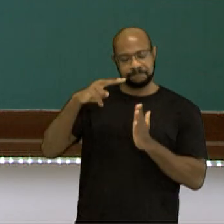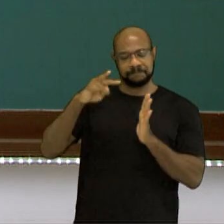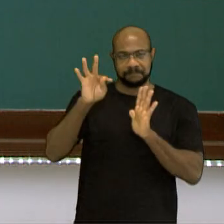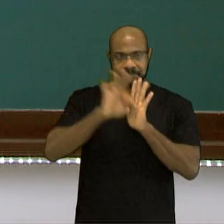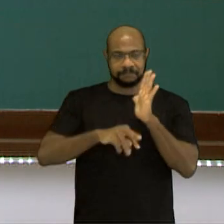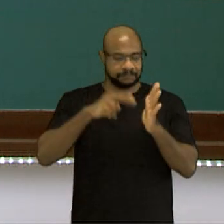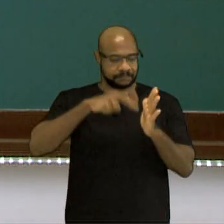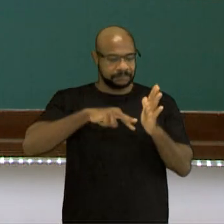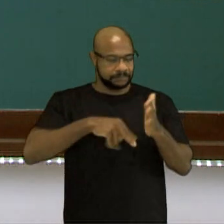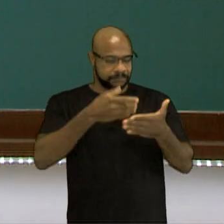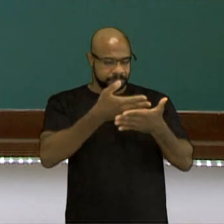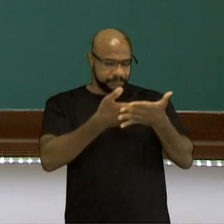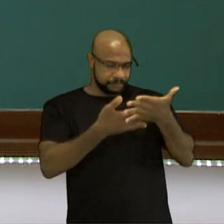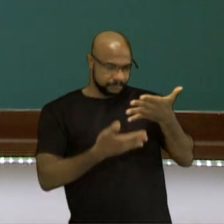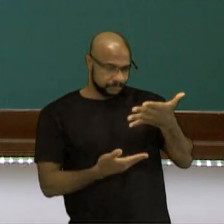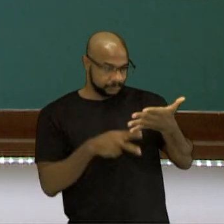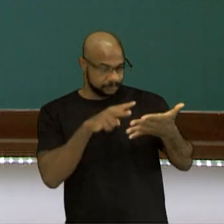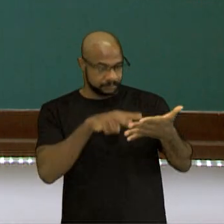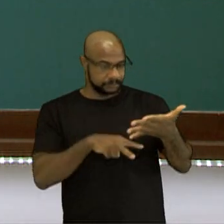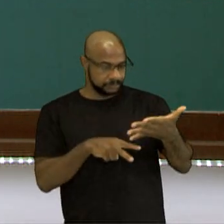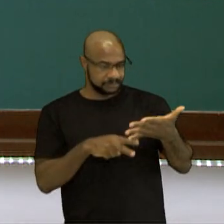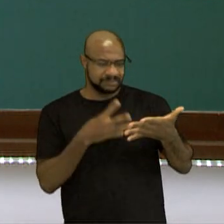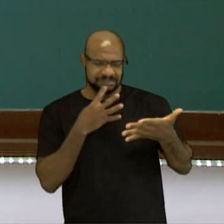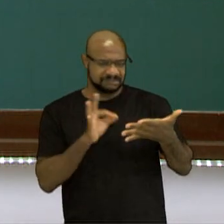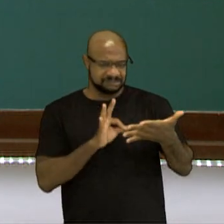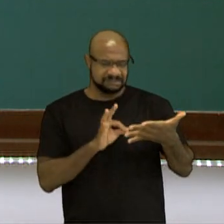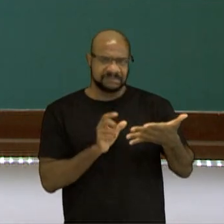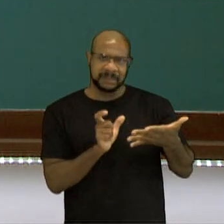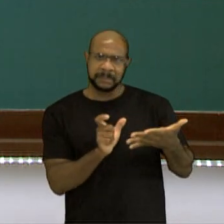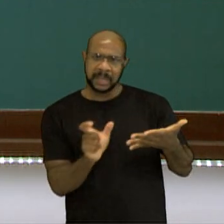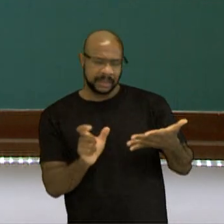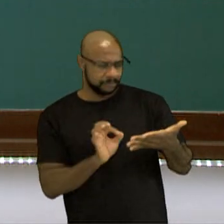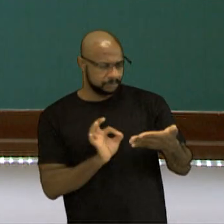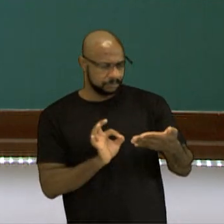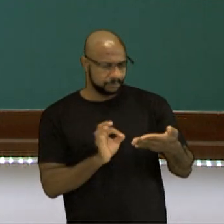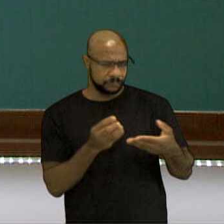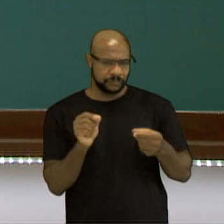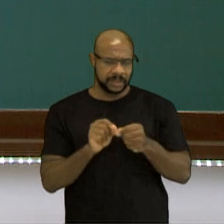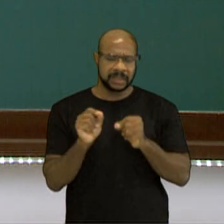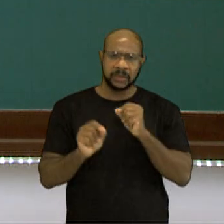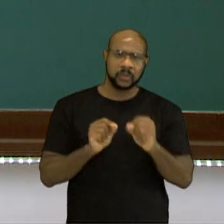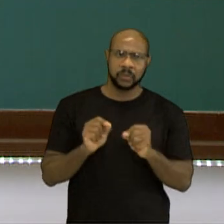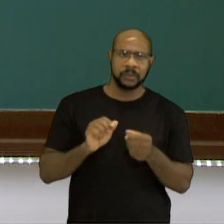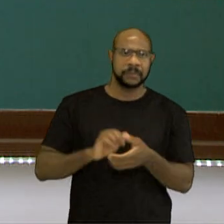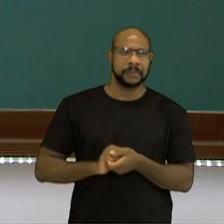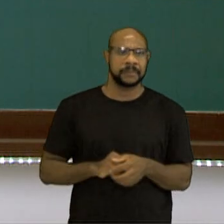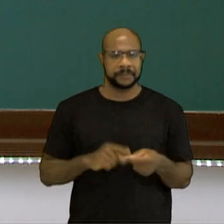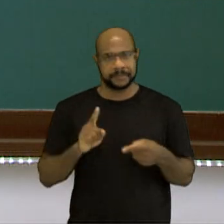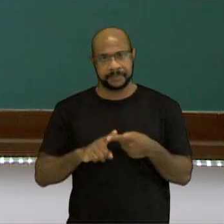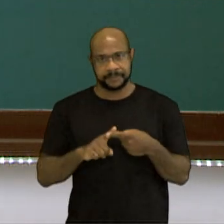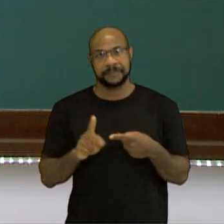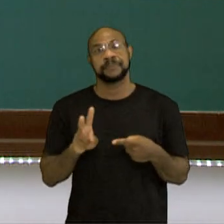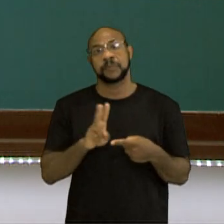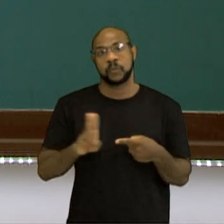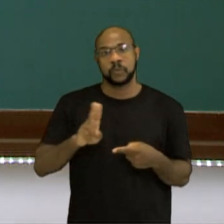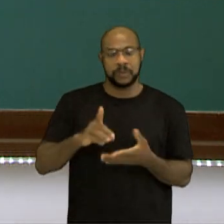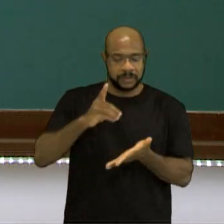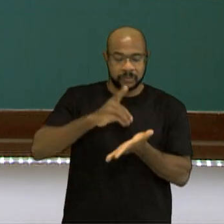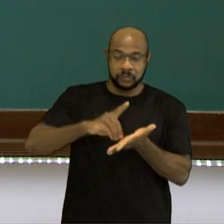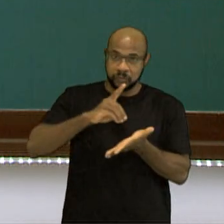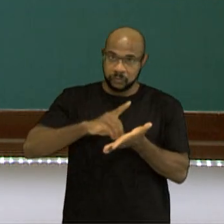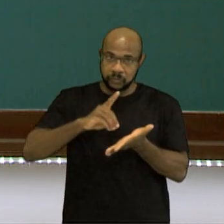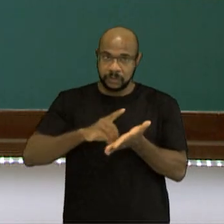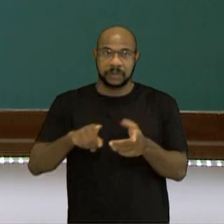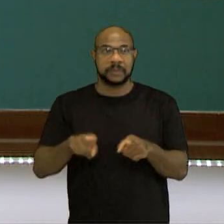Pega aquele texto enorme e agora? Não conheço as palavras, como é que eu faço? Primeiro, use o dicionário ou, se você puder, o